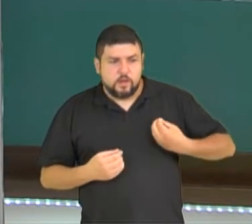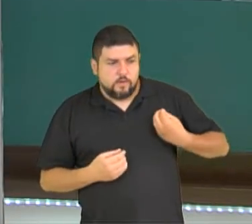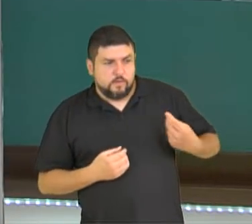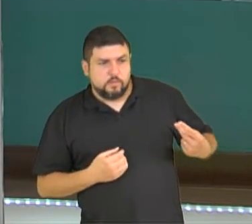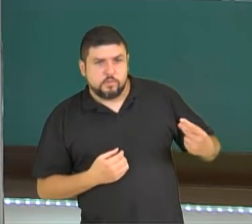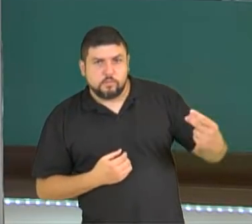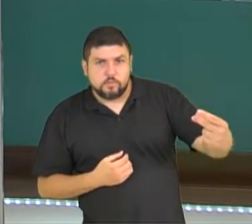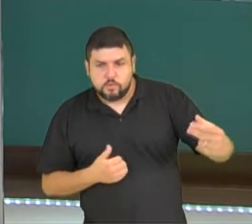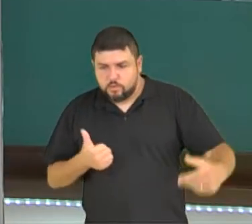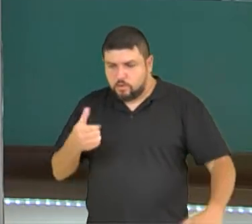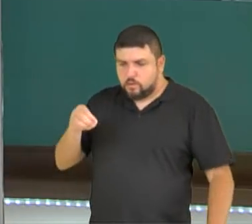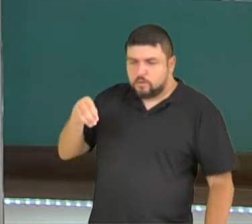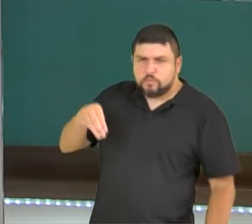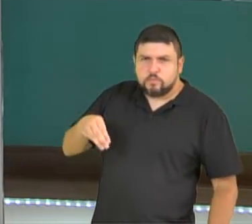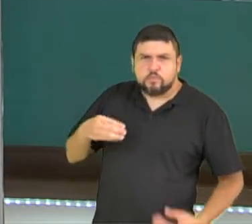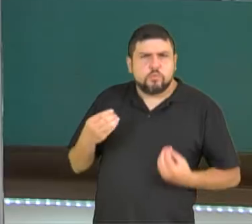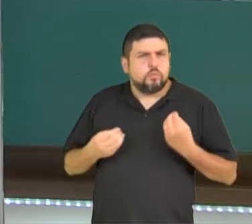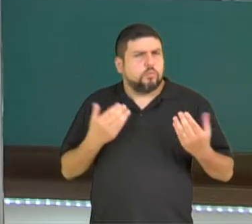e 10 minutos.